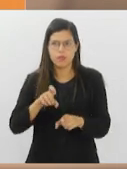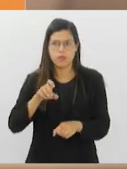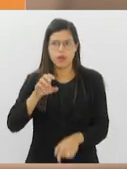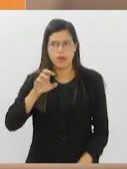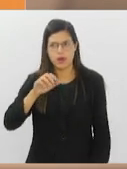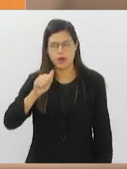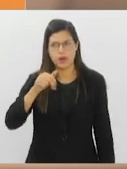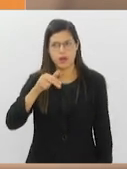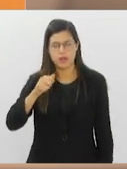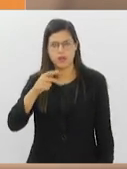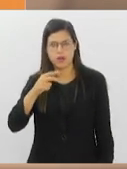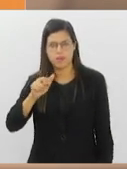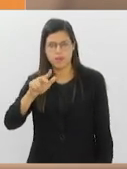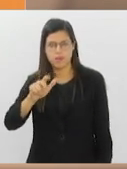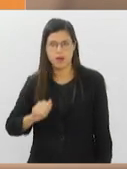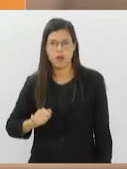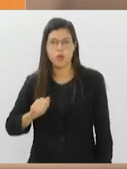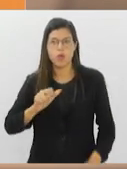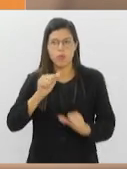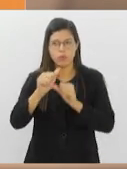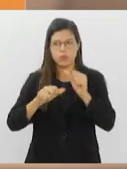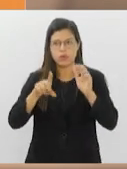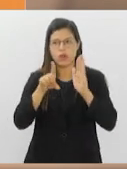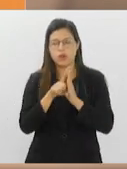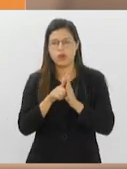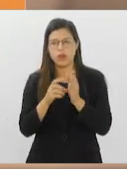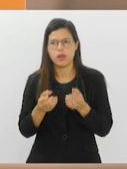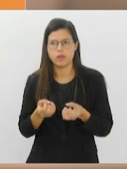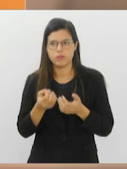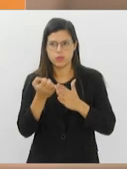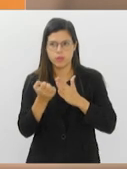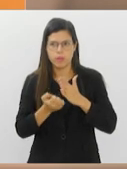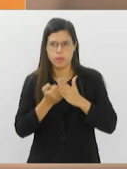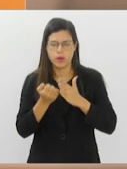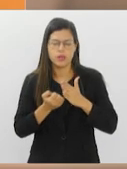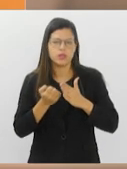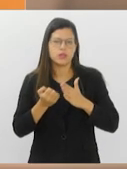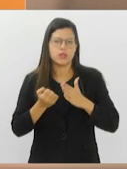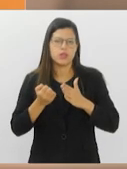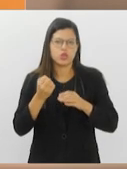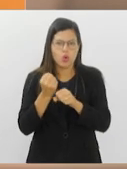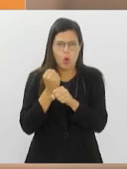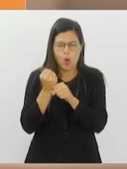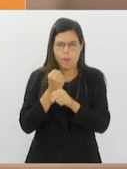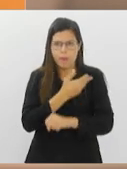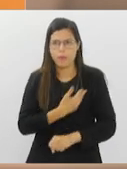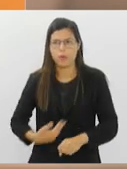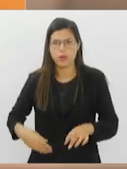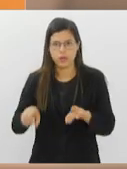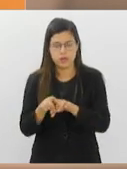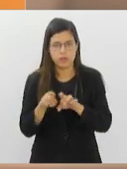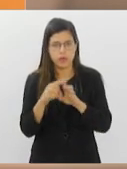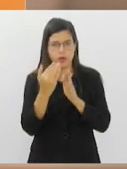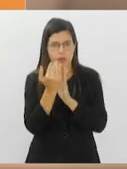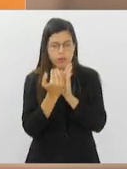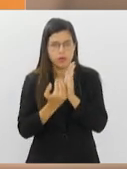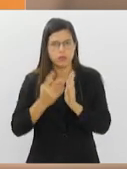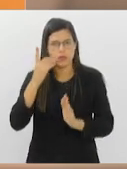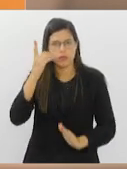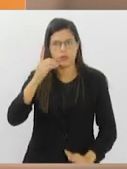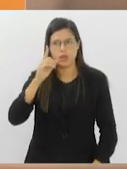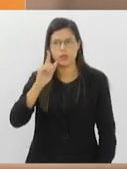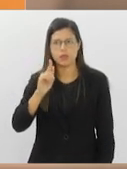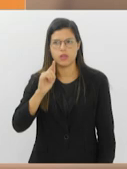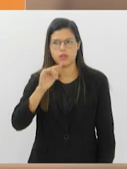altera a lei sobre a concessão de serviços e obras públicas. Também na pauta uma proposta da deputada Gisele